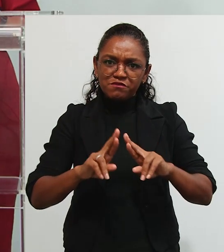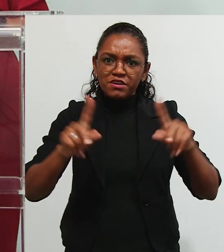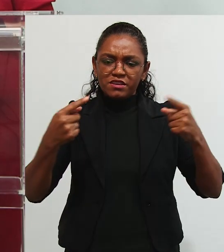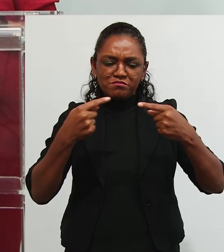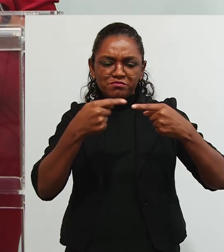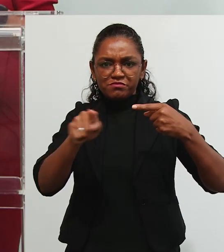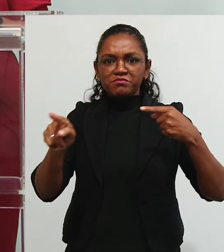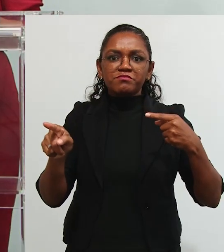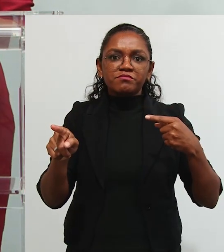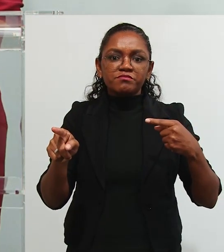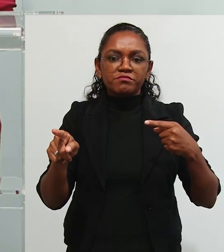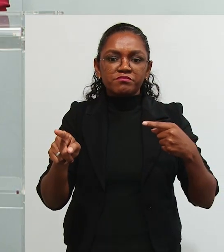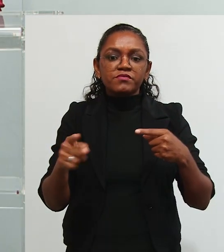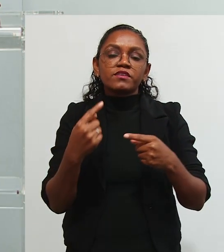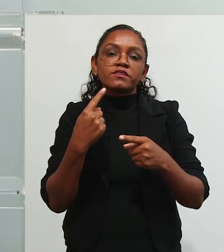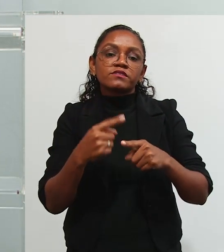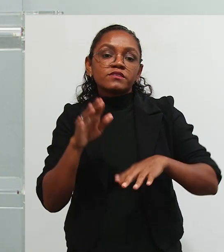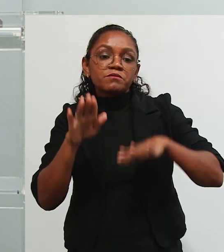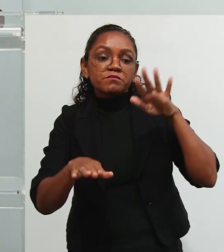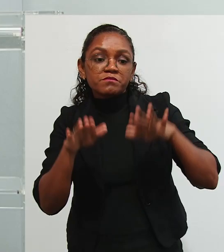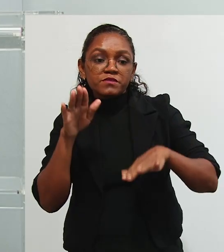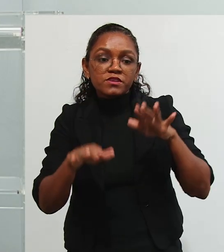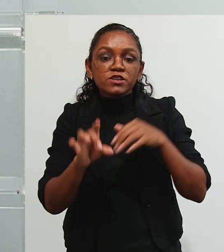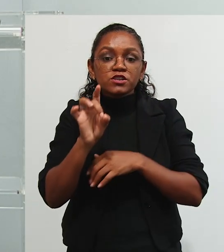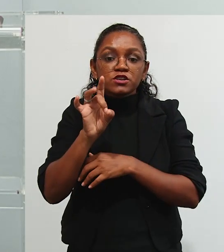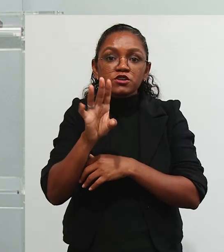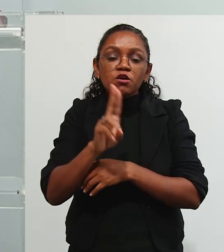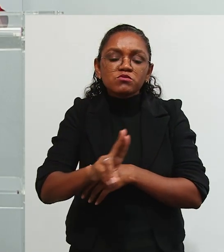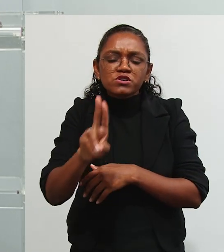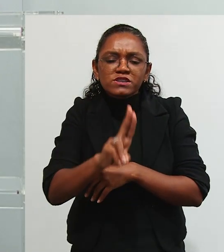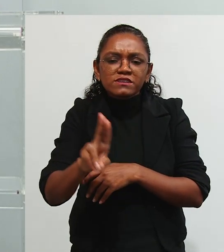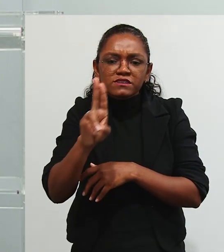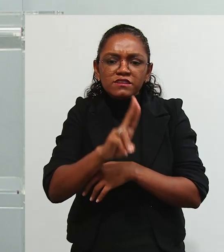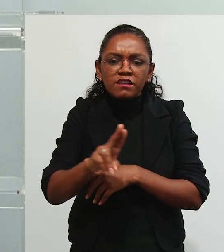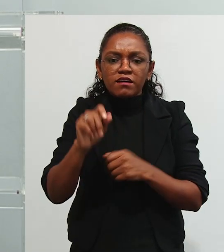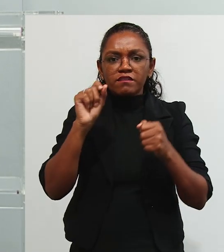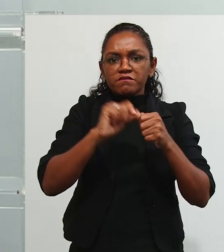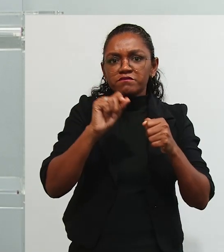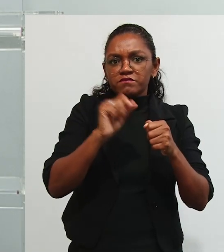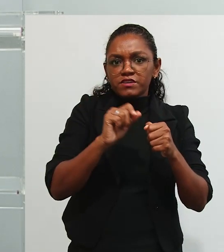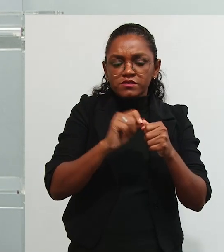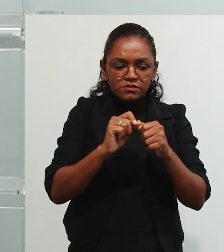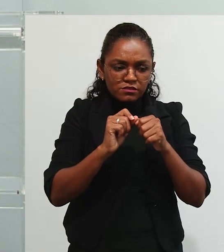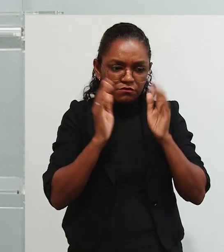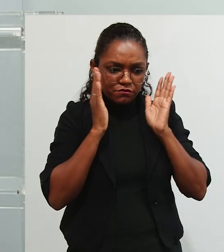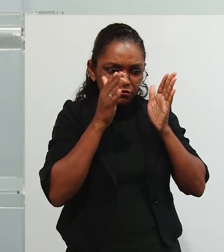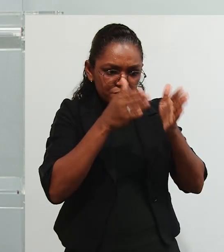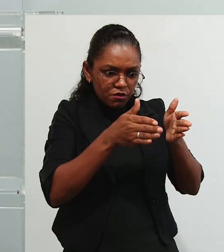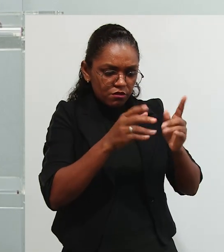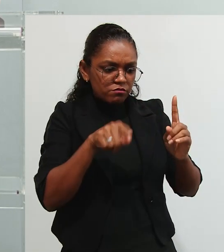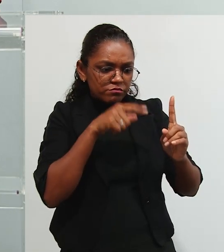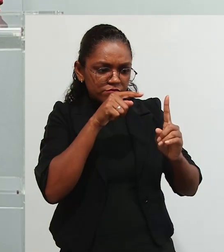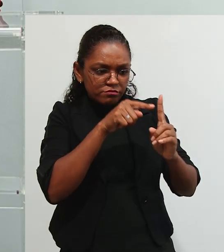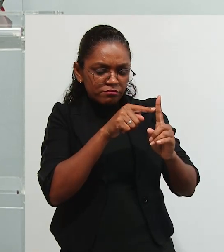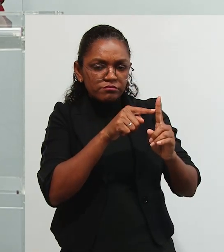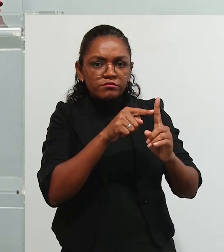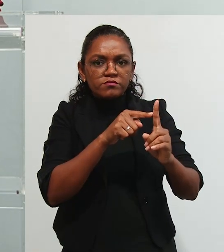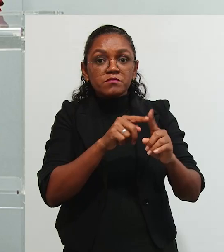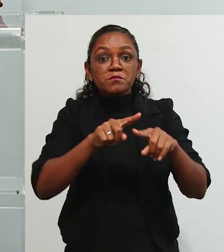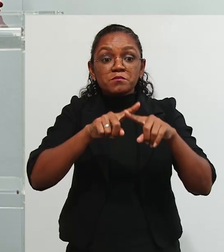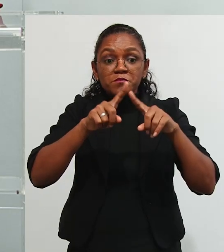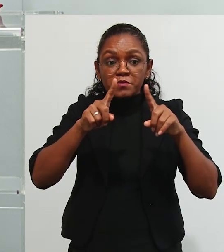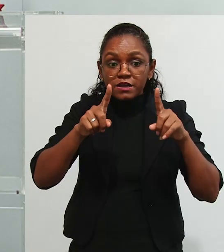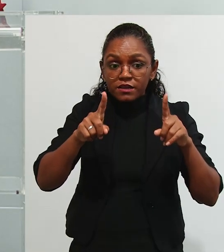pode conceber o pragmatismo como algo apenas utilitário, fazer algo para um determinado fim, na verdade, o que